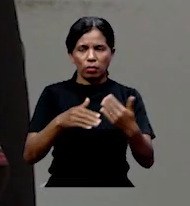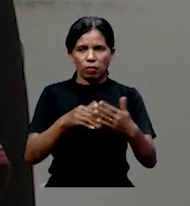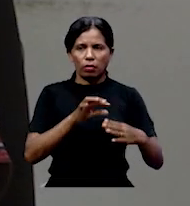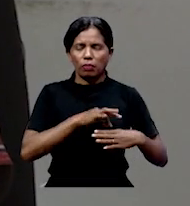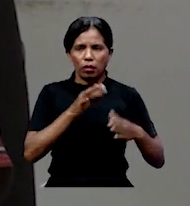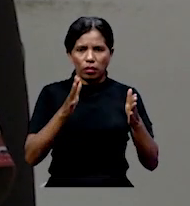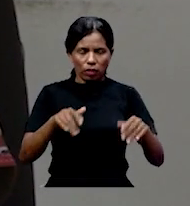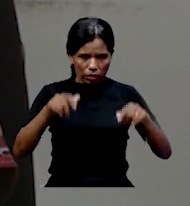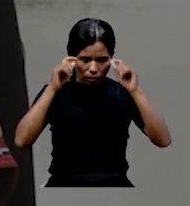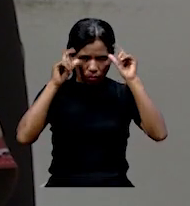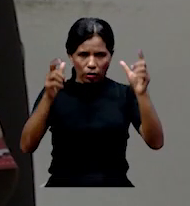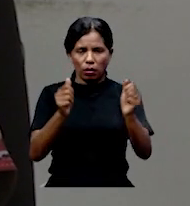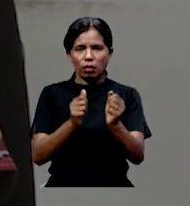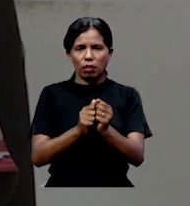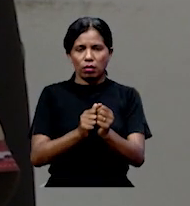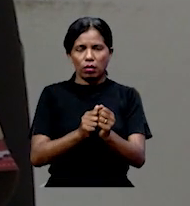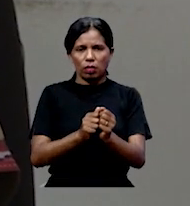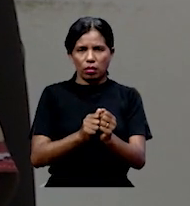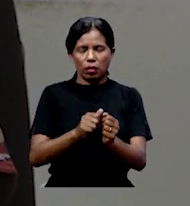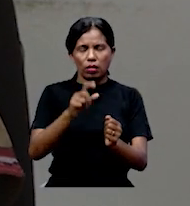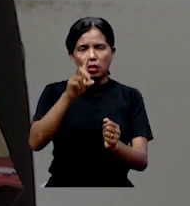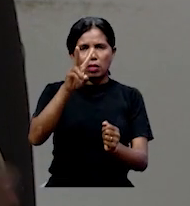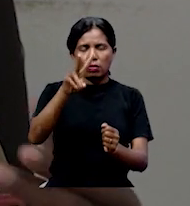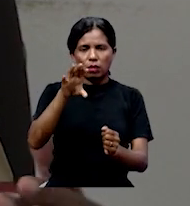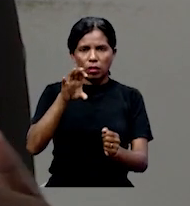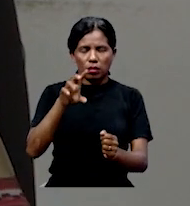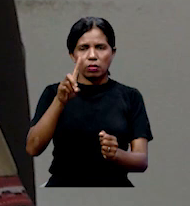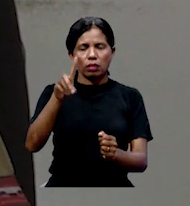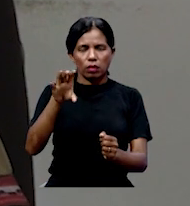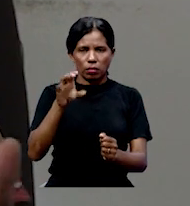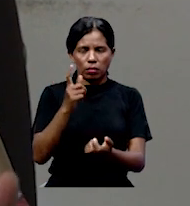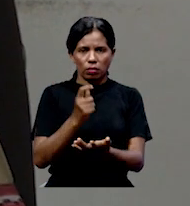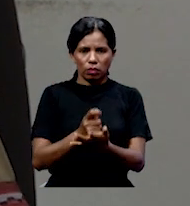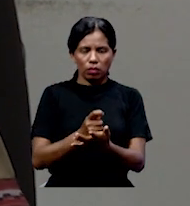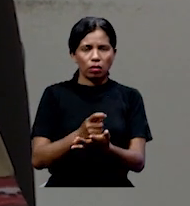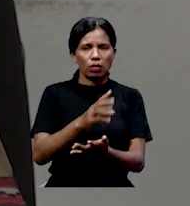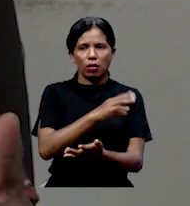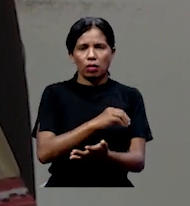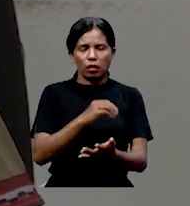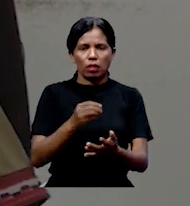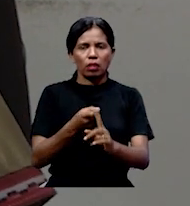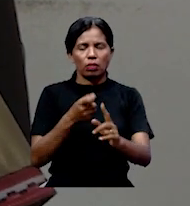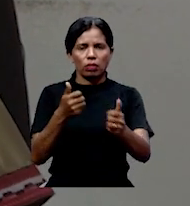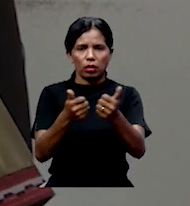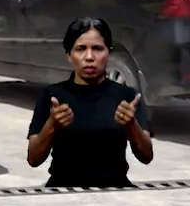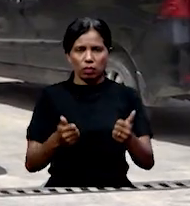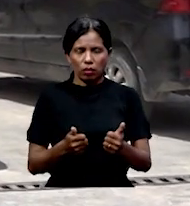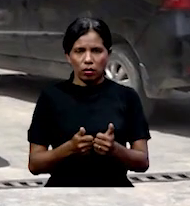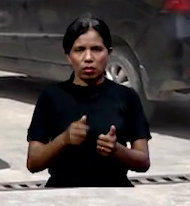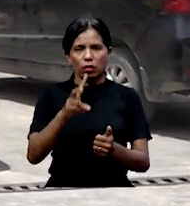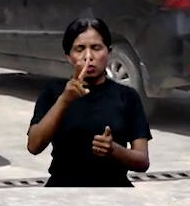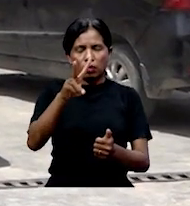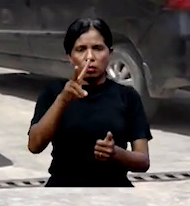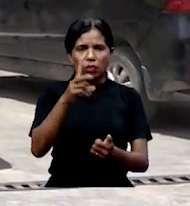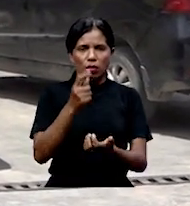teritorio Timor Larantoma kamutuk rihung atus sida, atus hat sianu resingida, pontu atus neng nenu resingida, husi aldea rihun rua atus rua